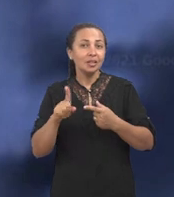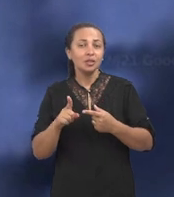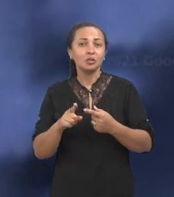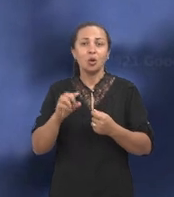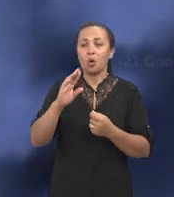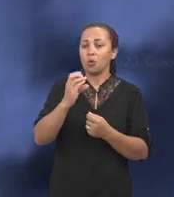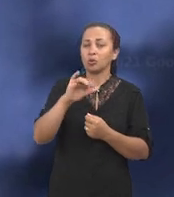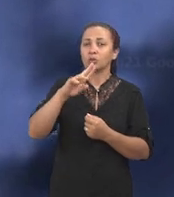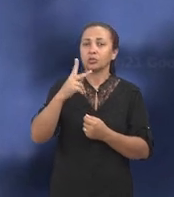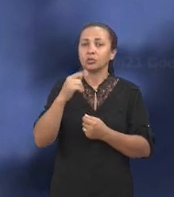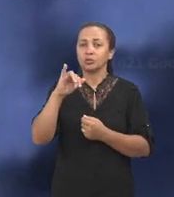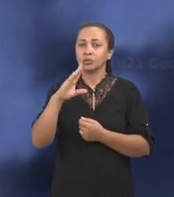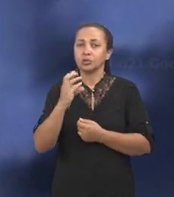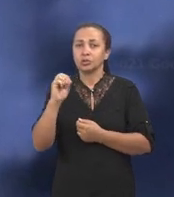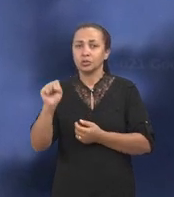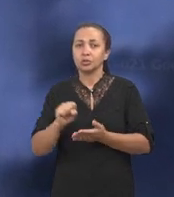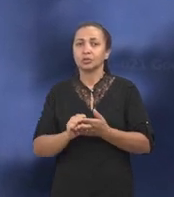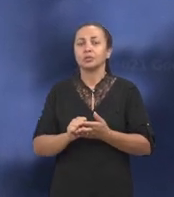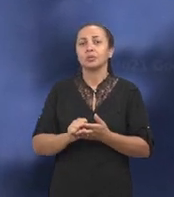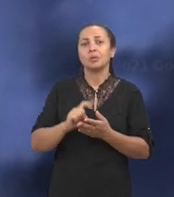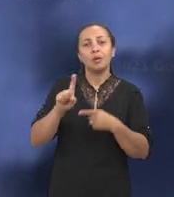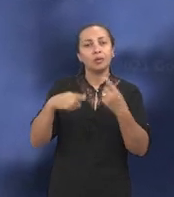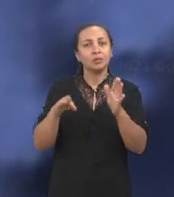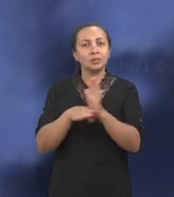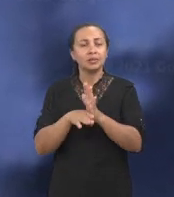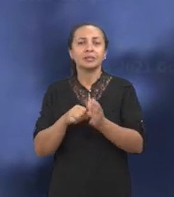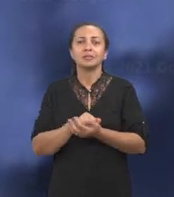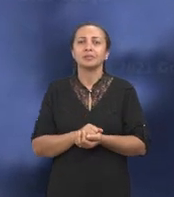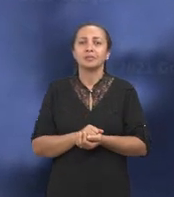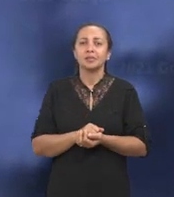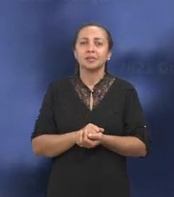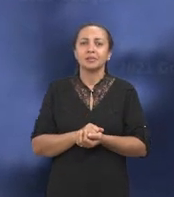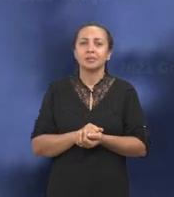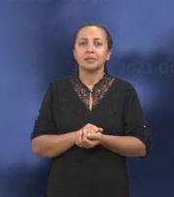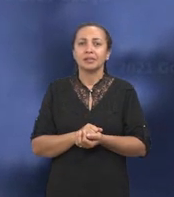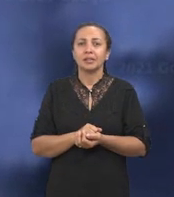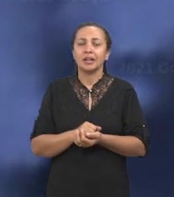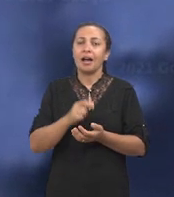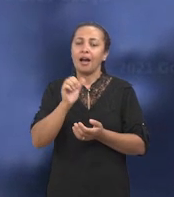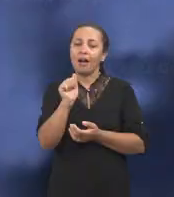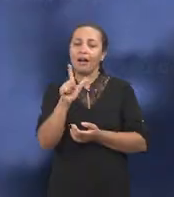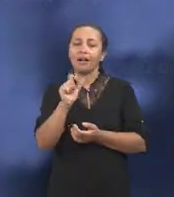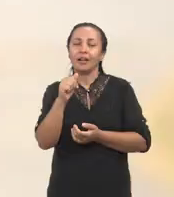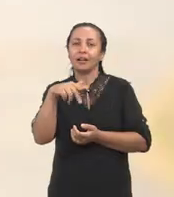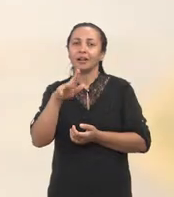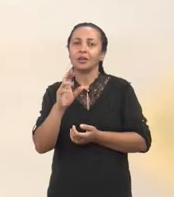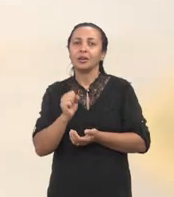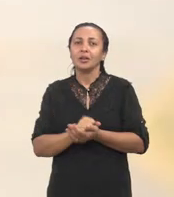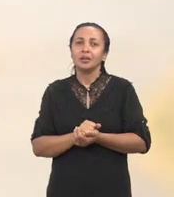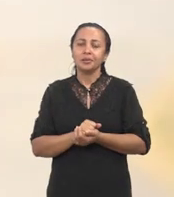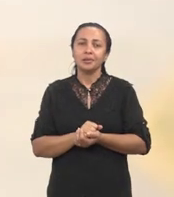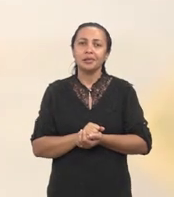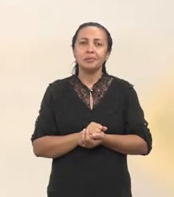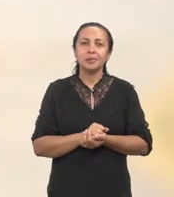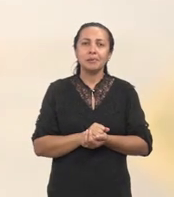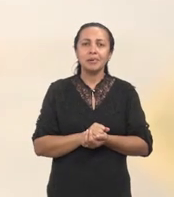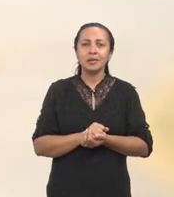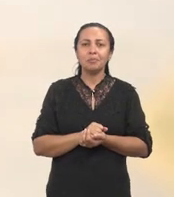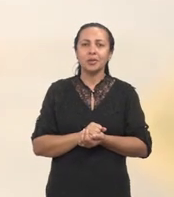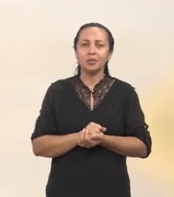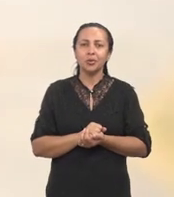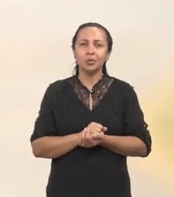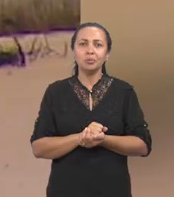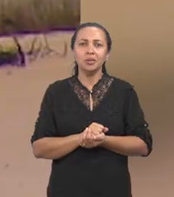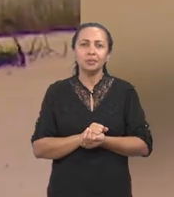em Sergipe até o ponto alto Peppa em Alagoas isso aí logo normal